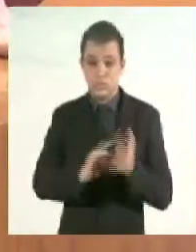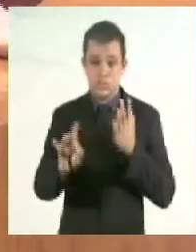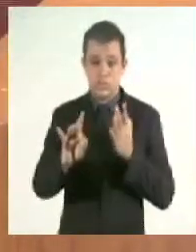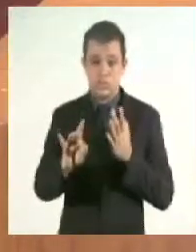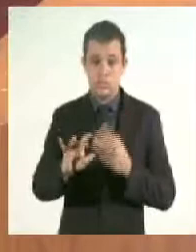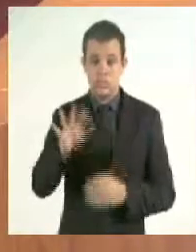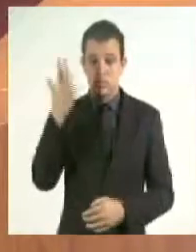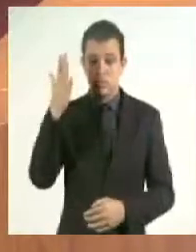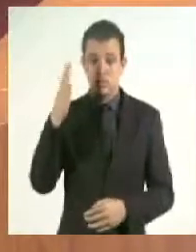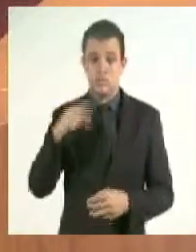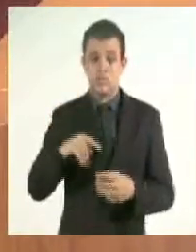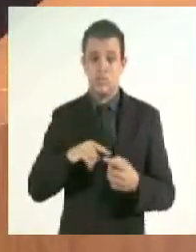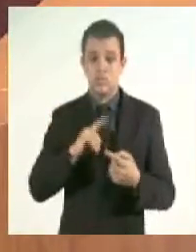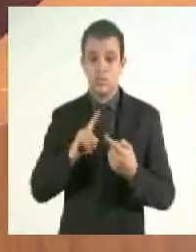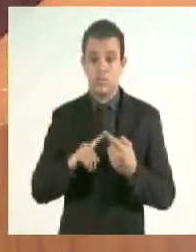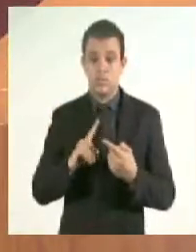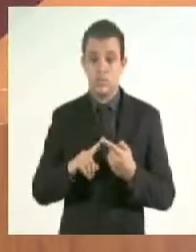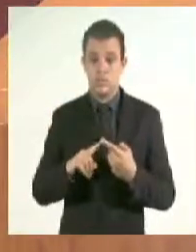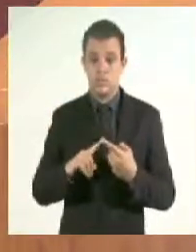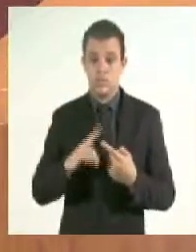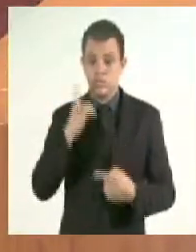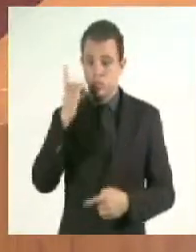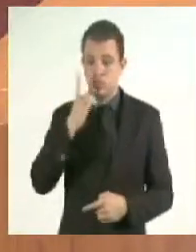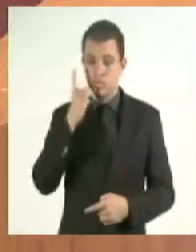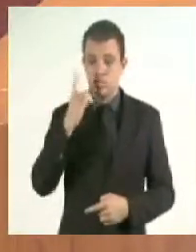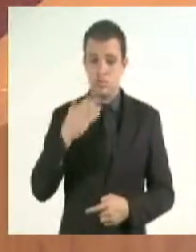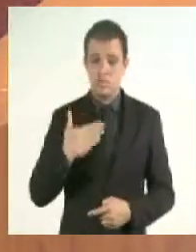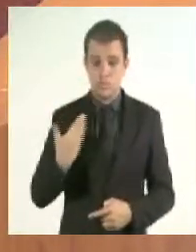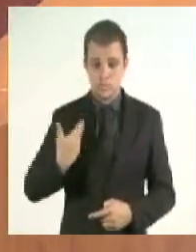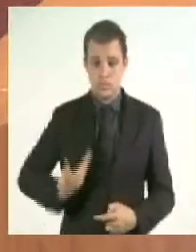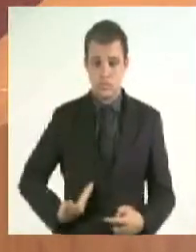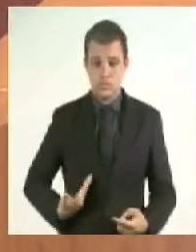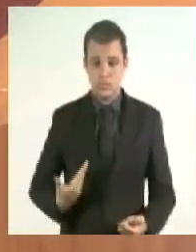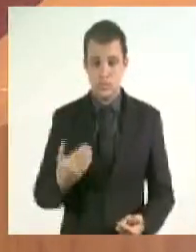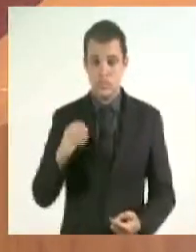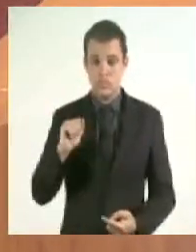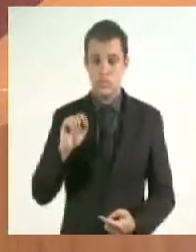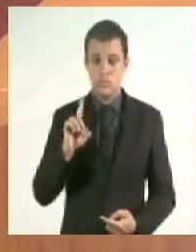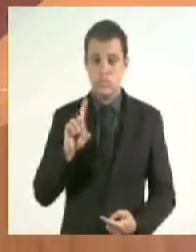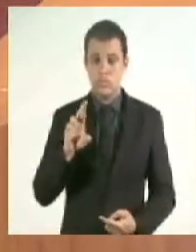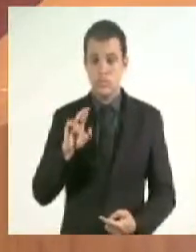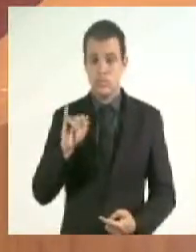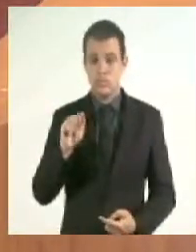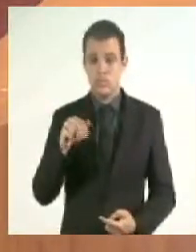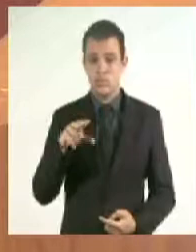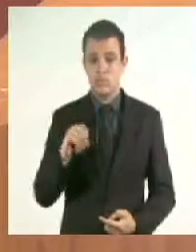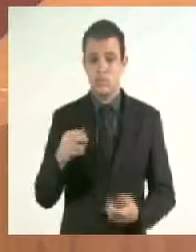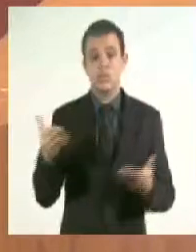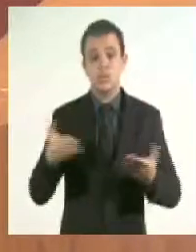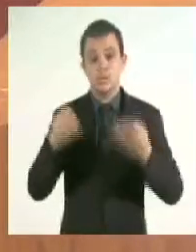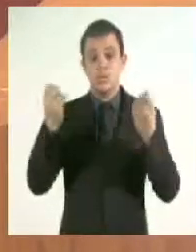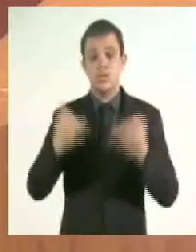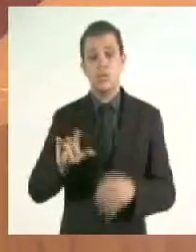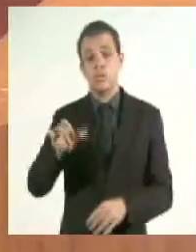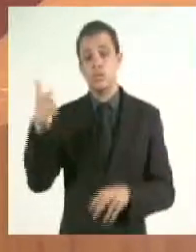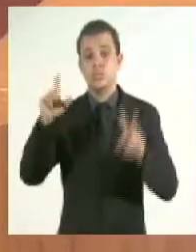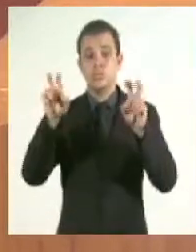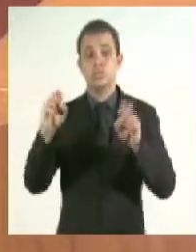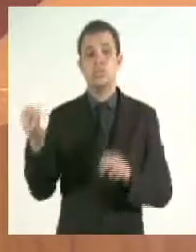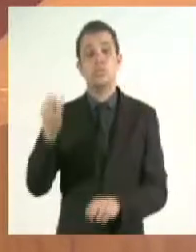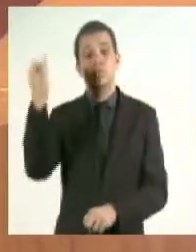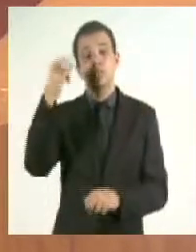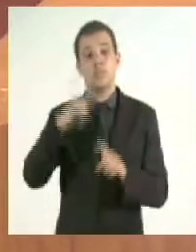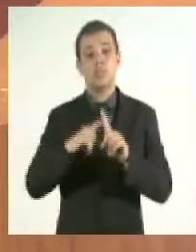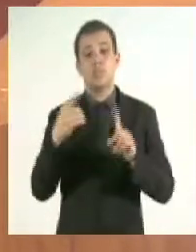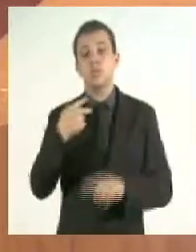é o deputado Adriano Sarney, que aqui vos fala, que hoje ia falar de uma coisa importante, mas não posso, porque o governador foi para a rede social